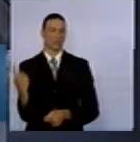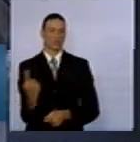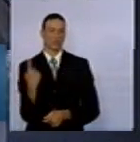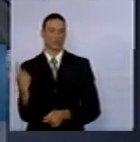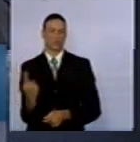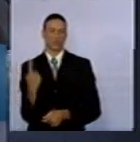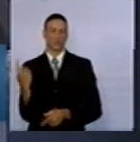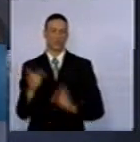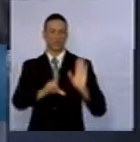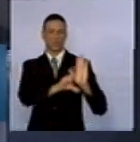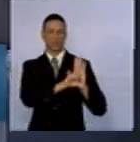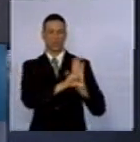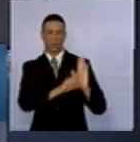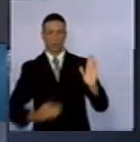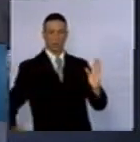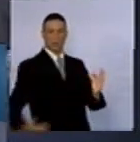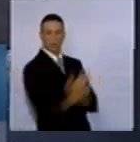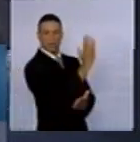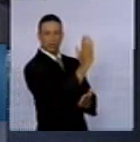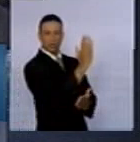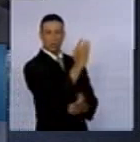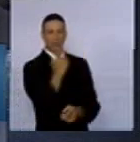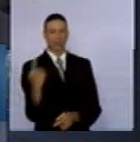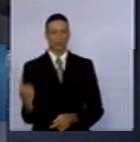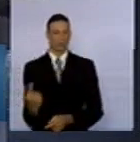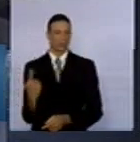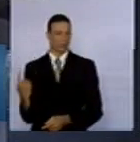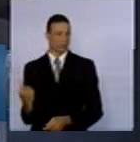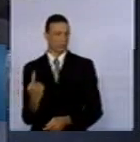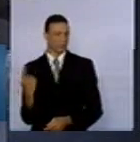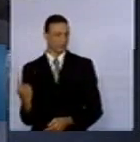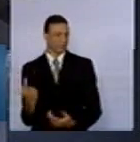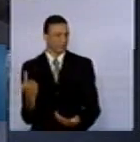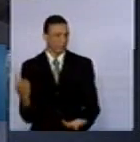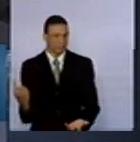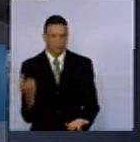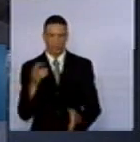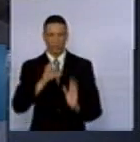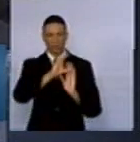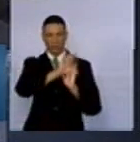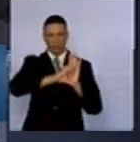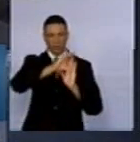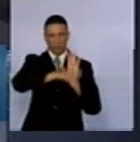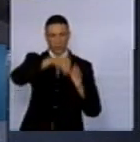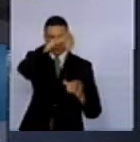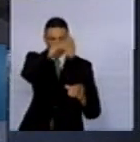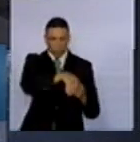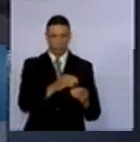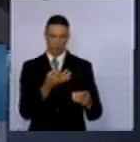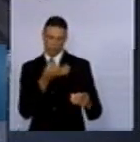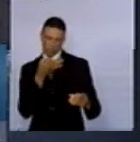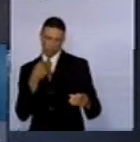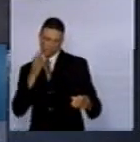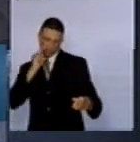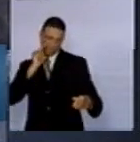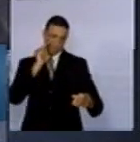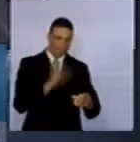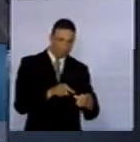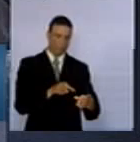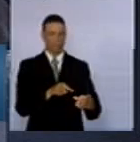da Lei não pelo Marco legal mas sim pelo conteúdo que já na minha visão